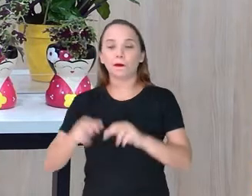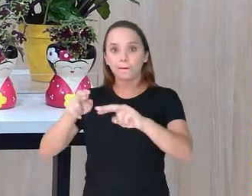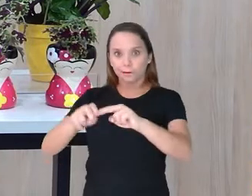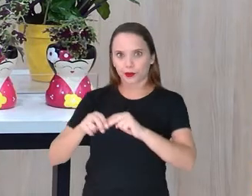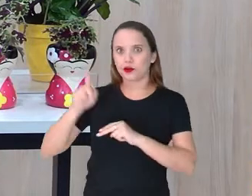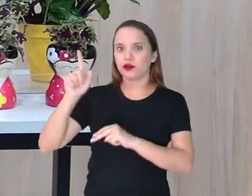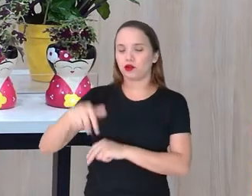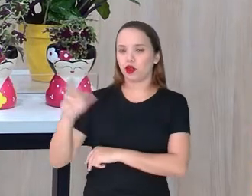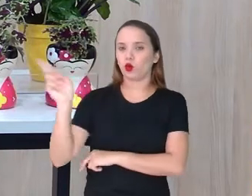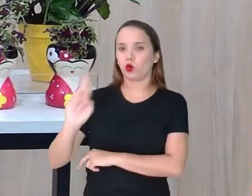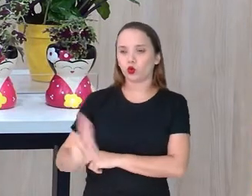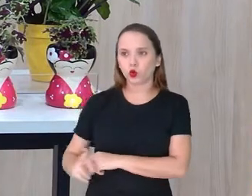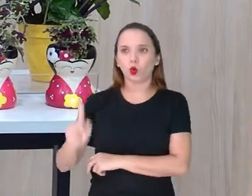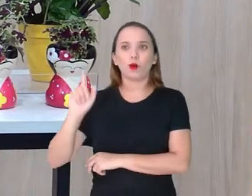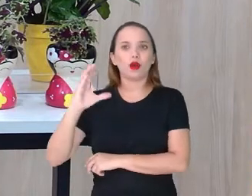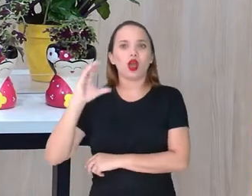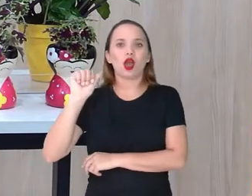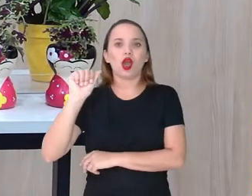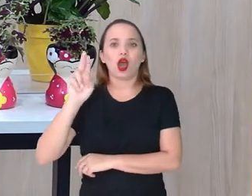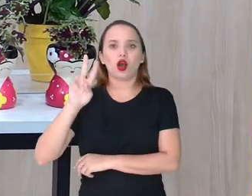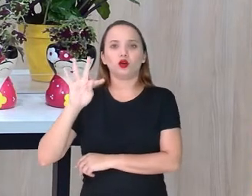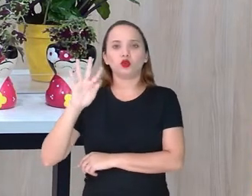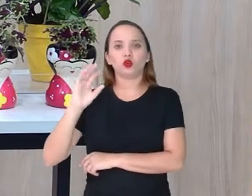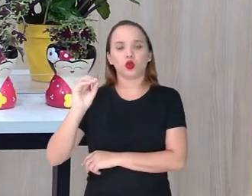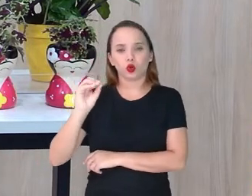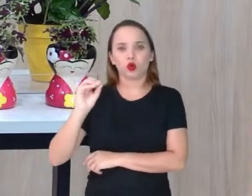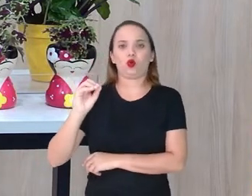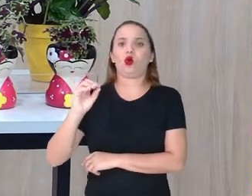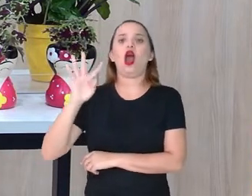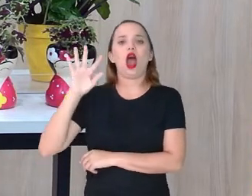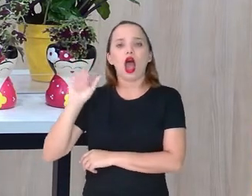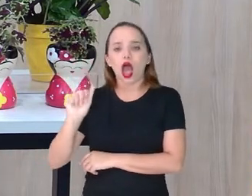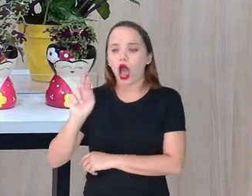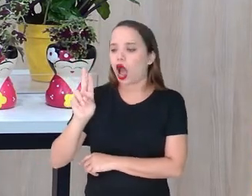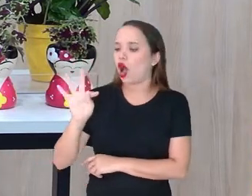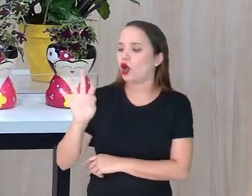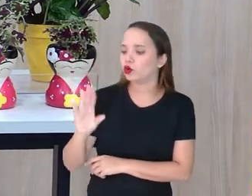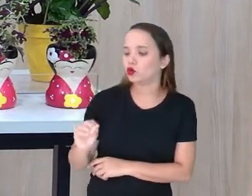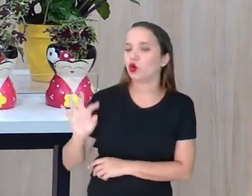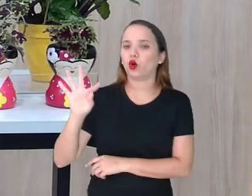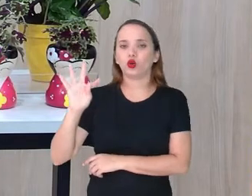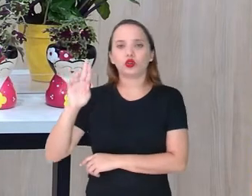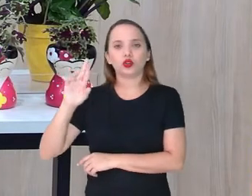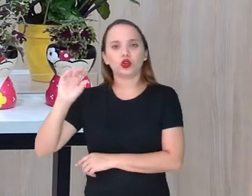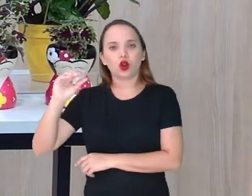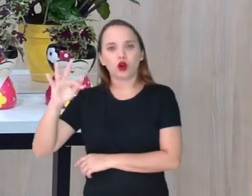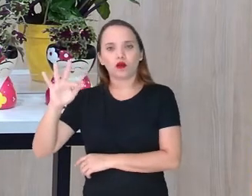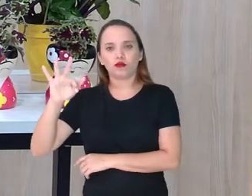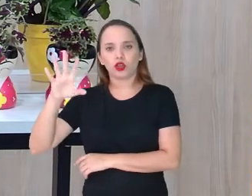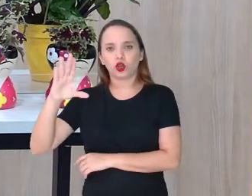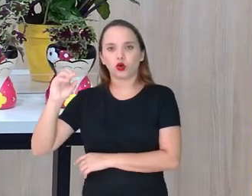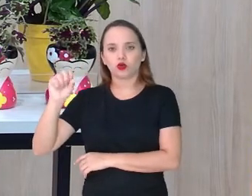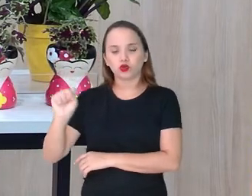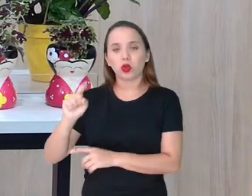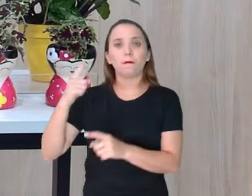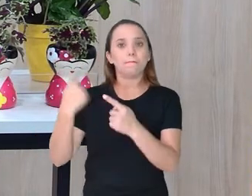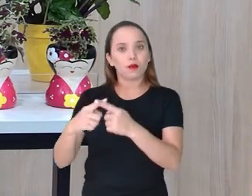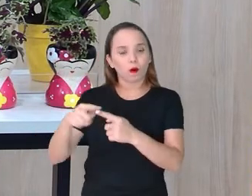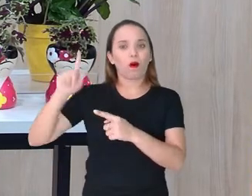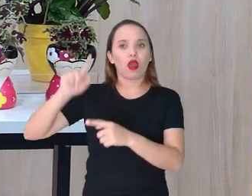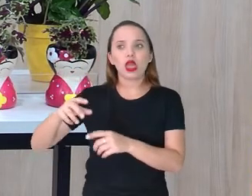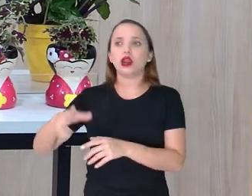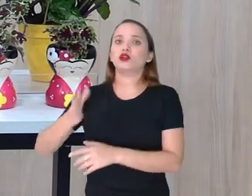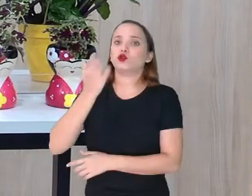autotróficos, por isso que eles são considerados eles auto se alimentam, né? E por isso que eles fazem parte da base de uma